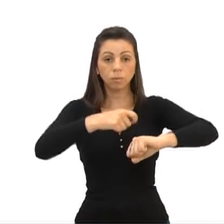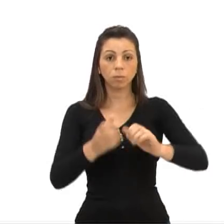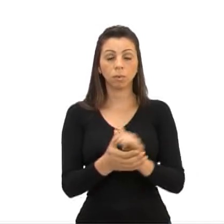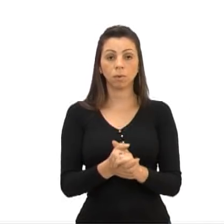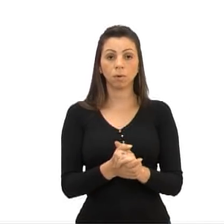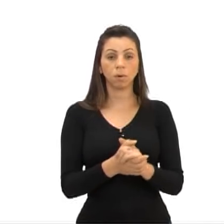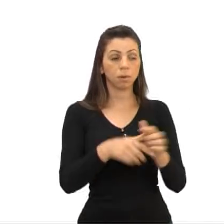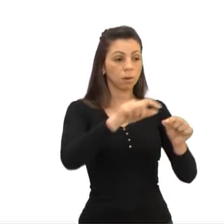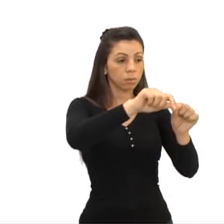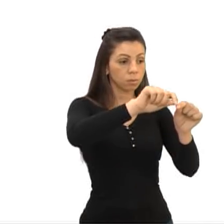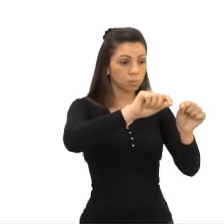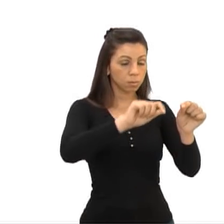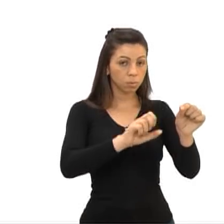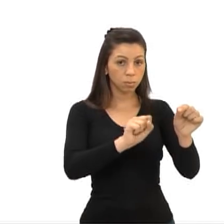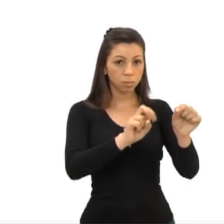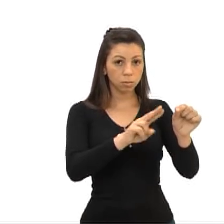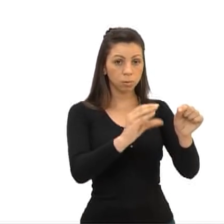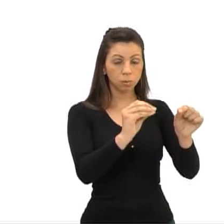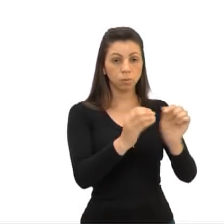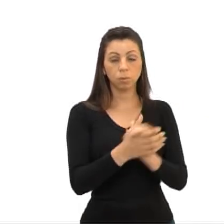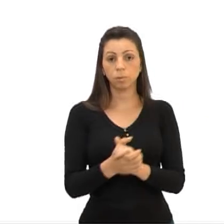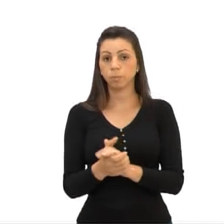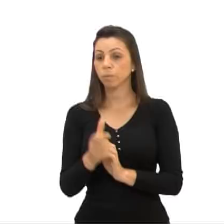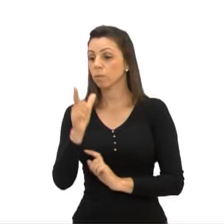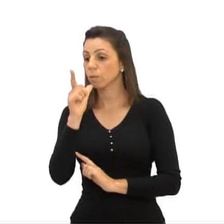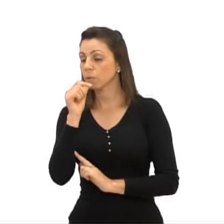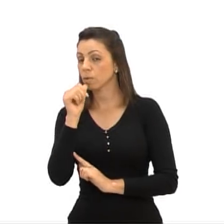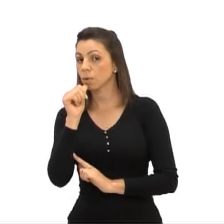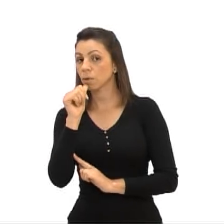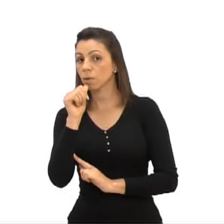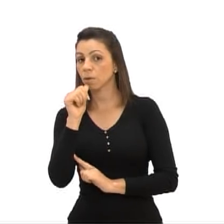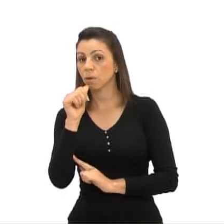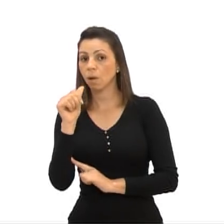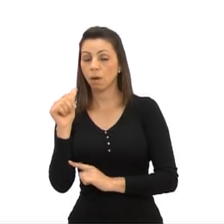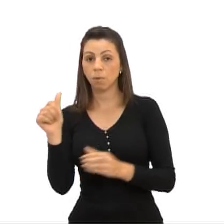conhecida, nesse exemplo, razão de 3 para 5.